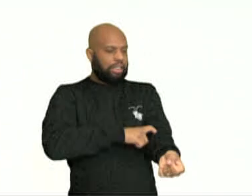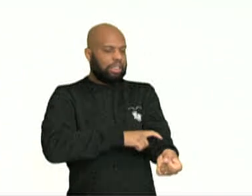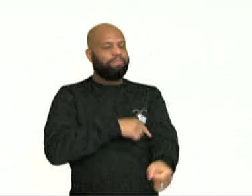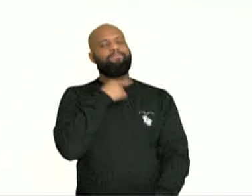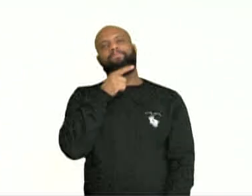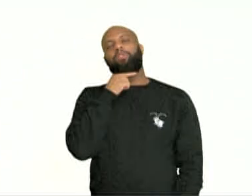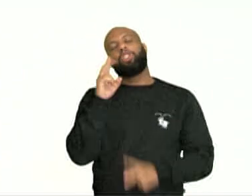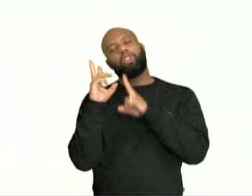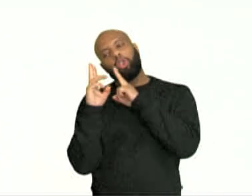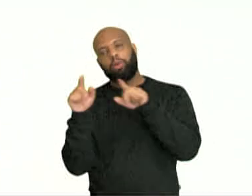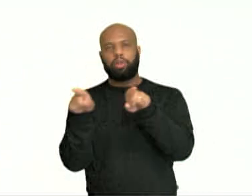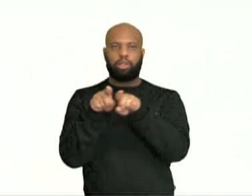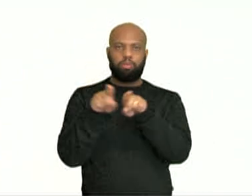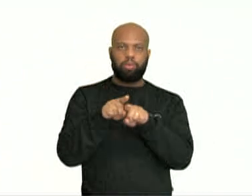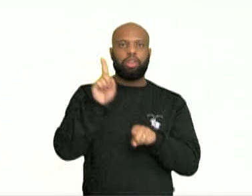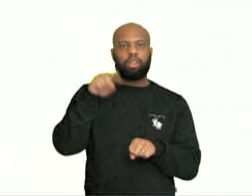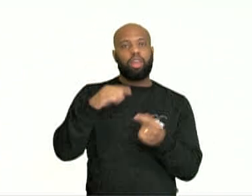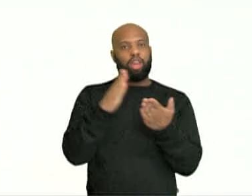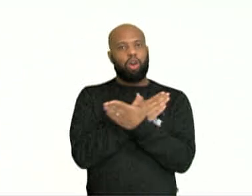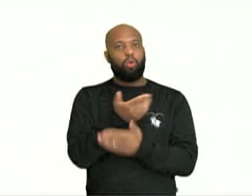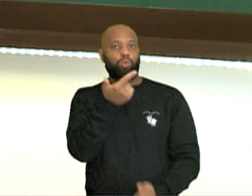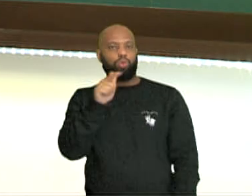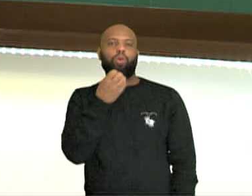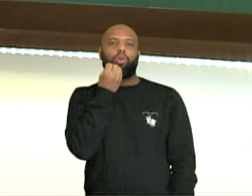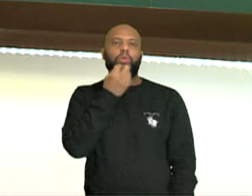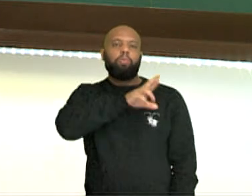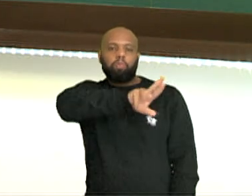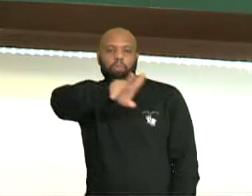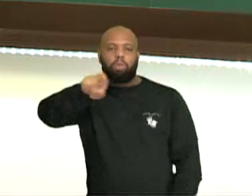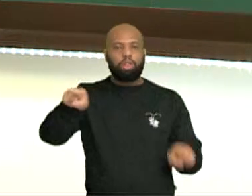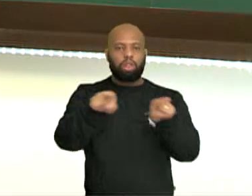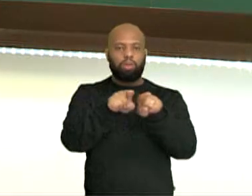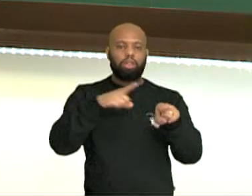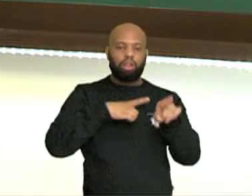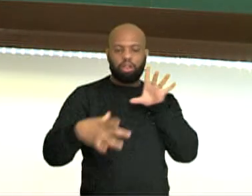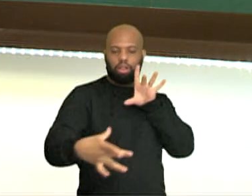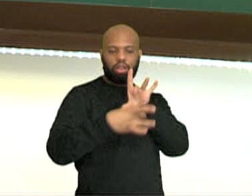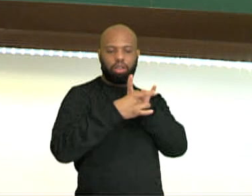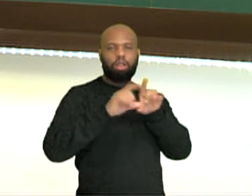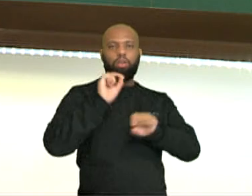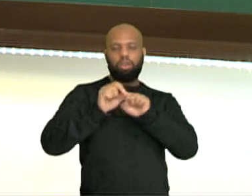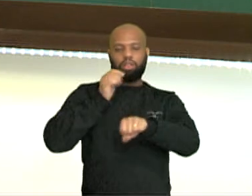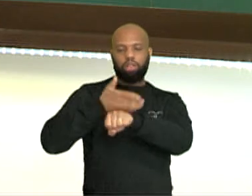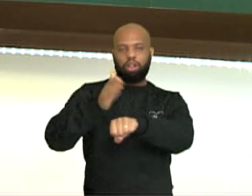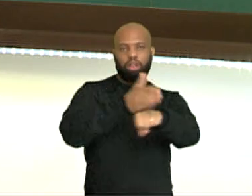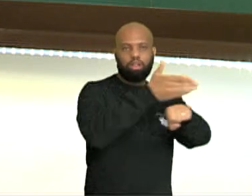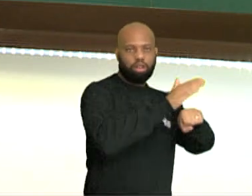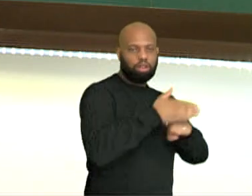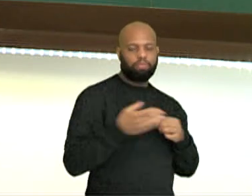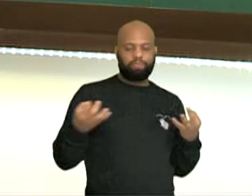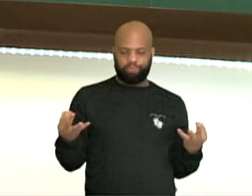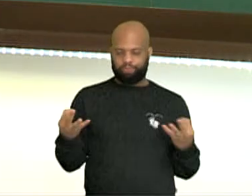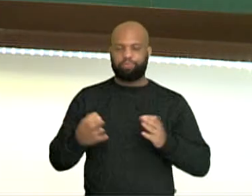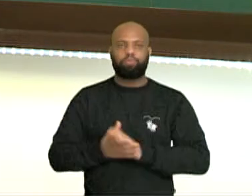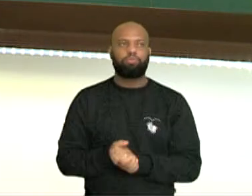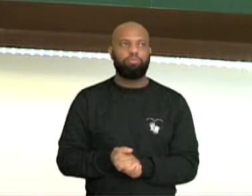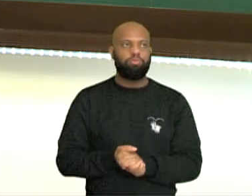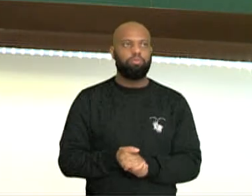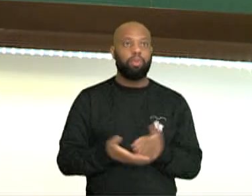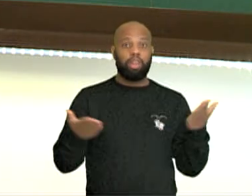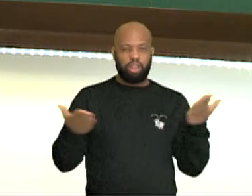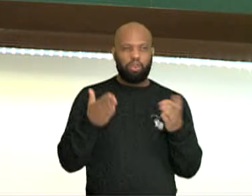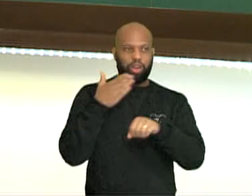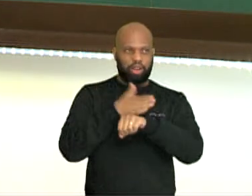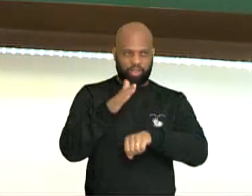sono, justamente alguns desses outros benefícios associados às práticas do yoga. Vamos praticar